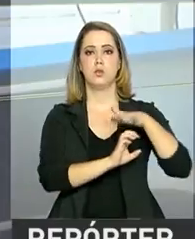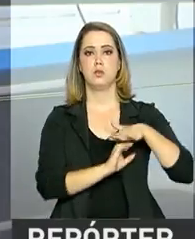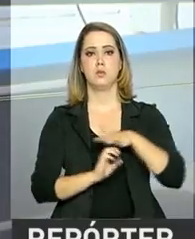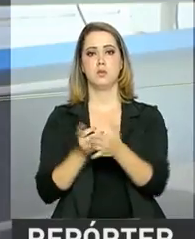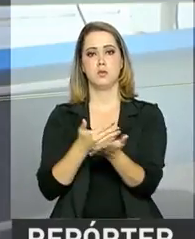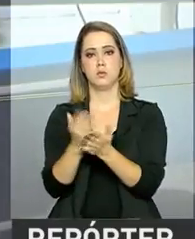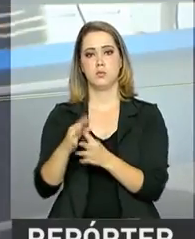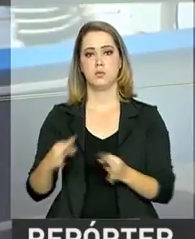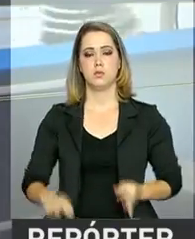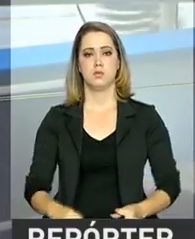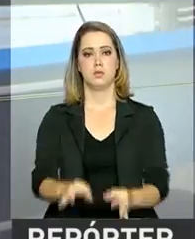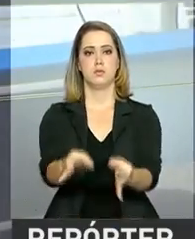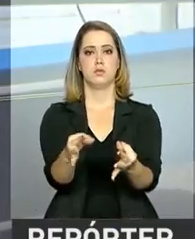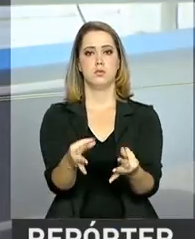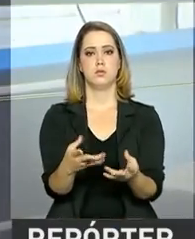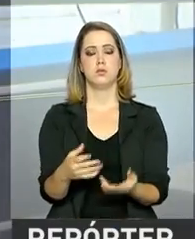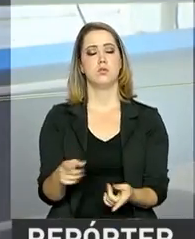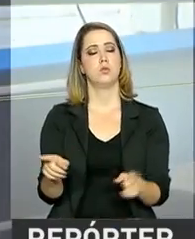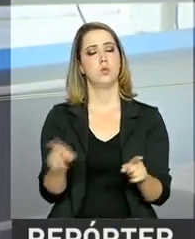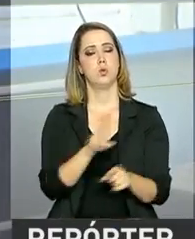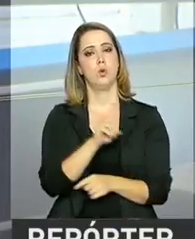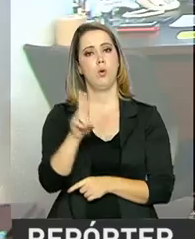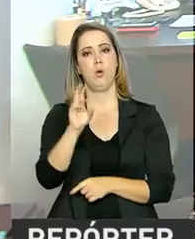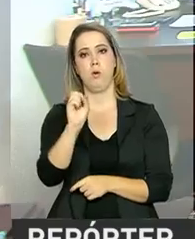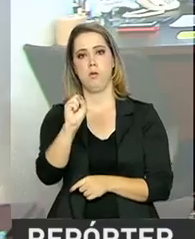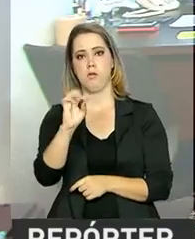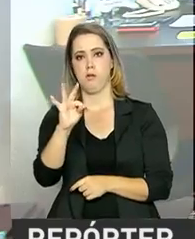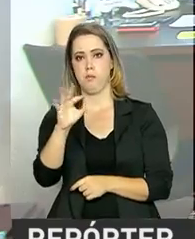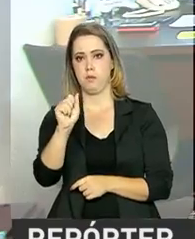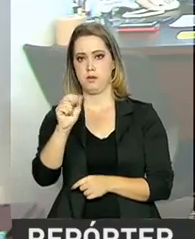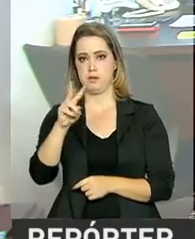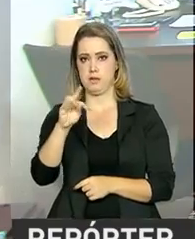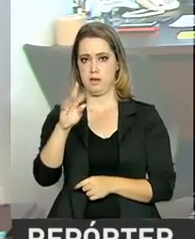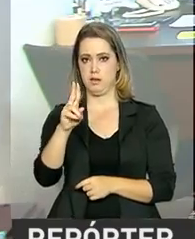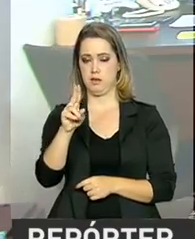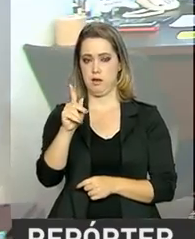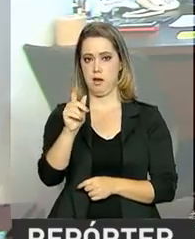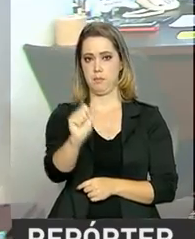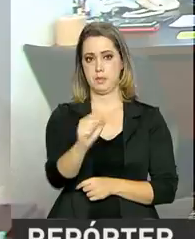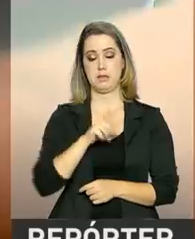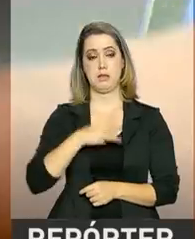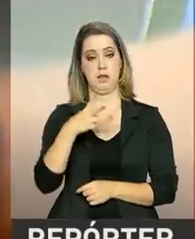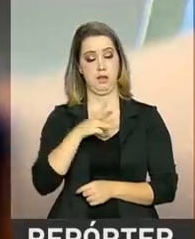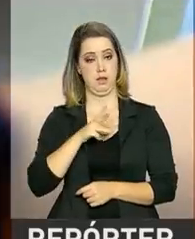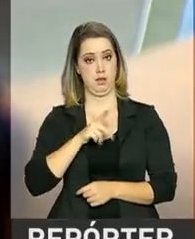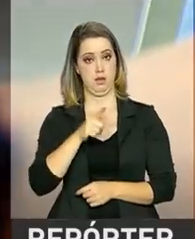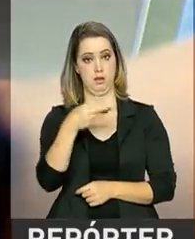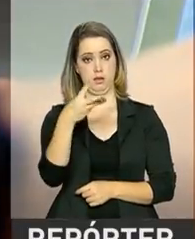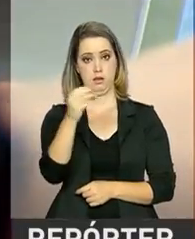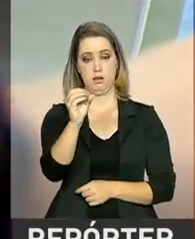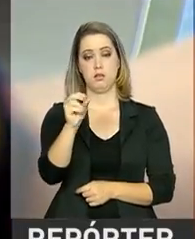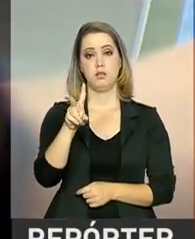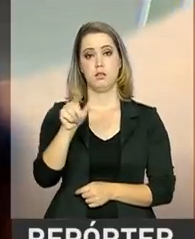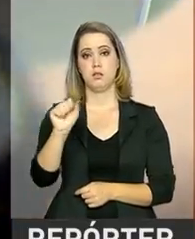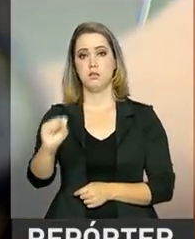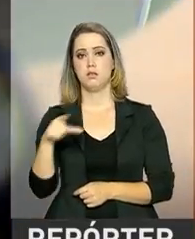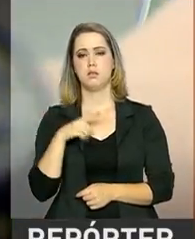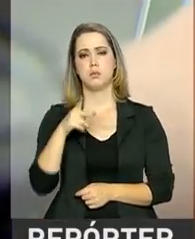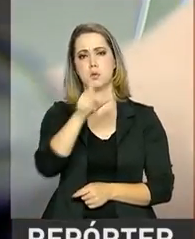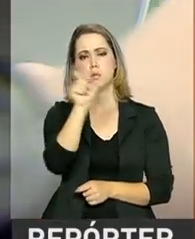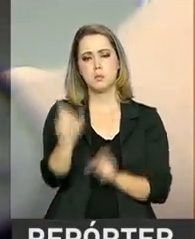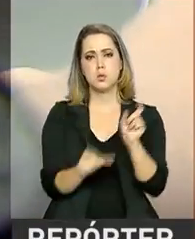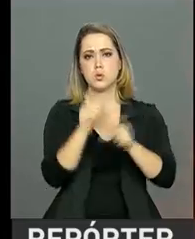tecnologia as chamadas startups o programa oferece 300 vagas para capacitação e conexão dos